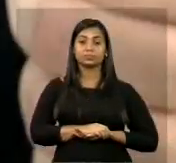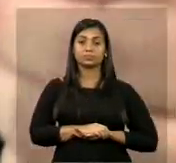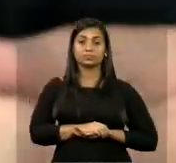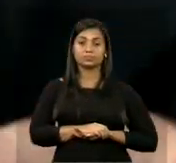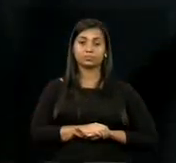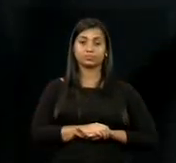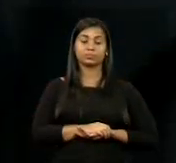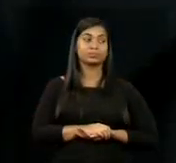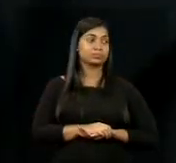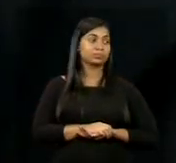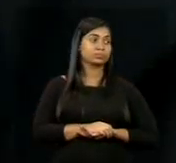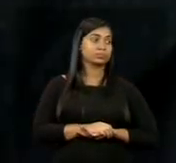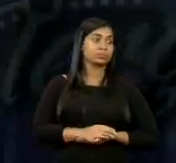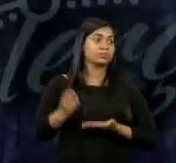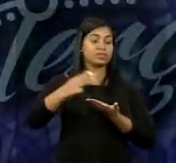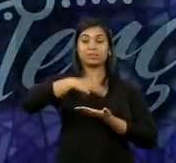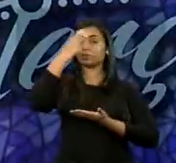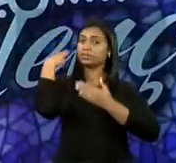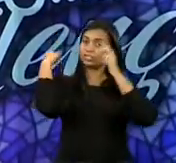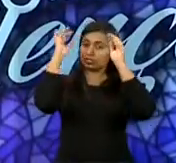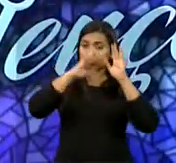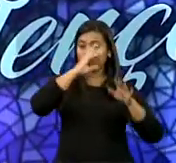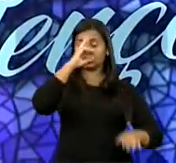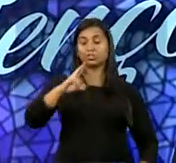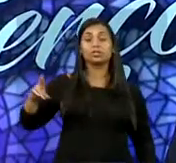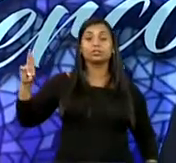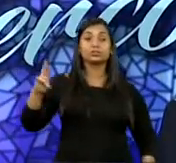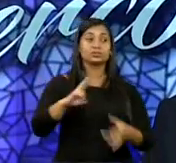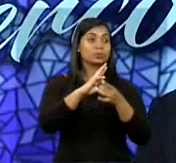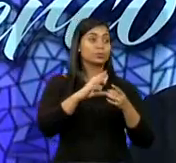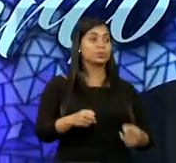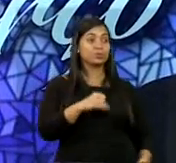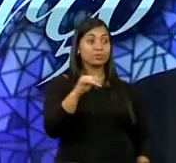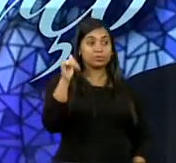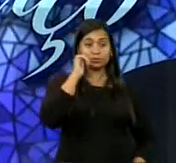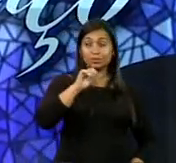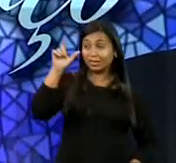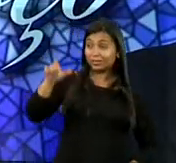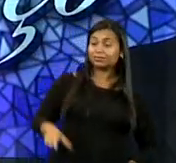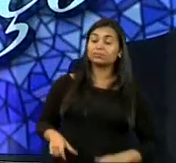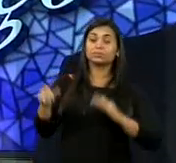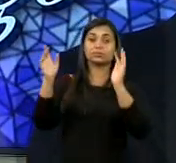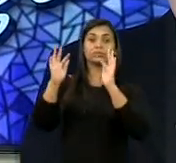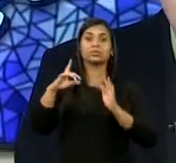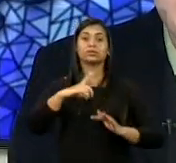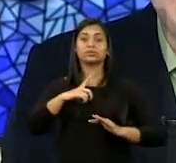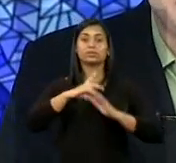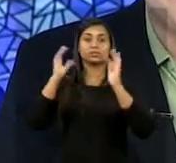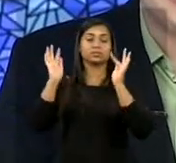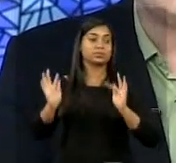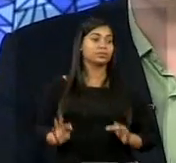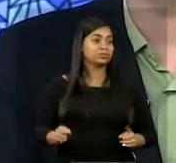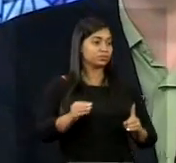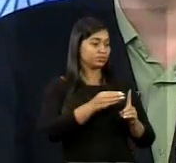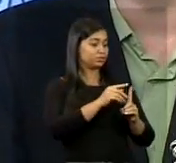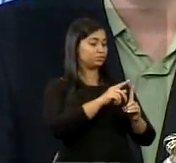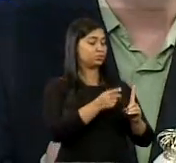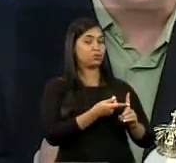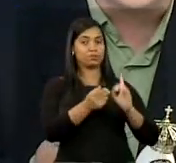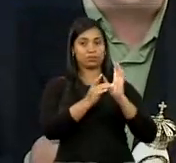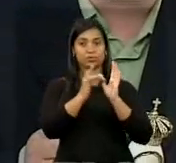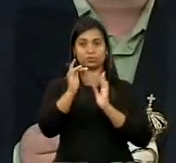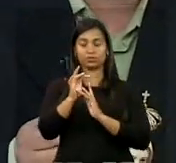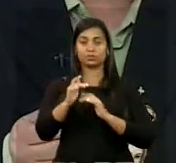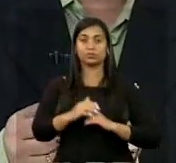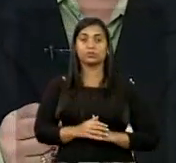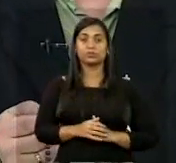de nossa morte. Amém. Ave Maria, cheia de graça, o Senhor é convosco. Bendita sois vós entre as mulheres e bendito